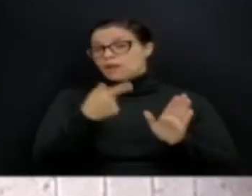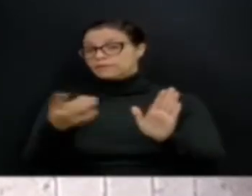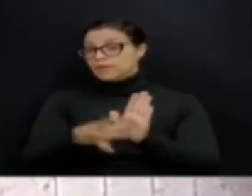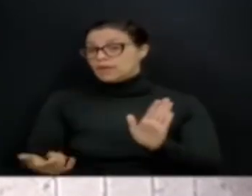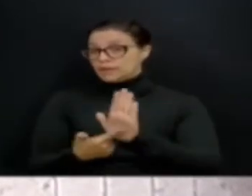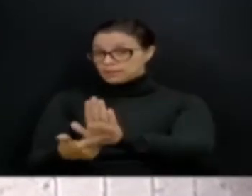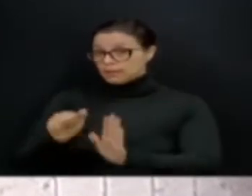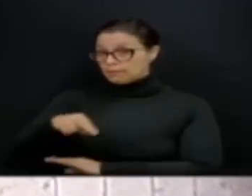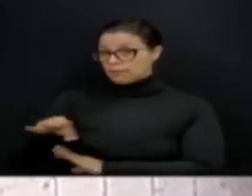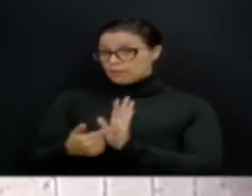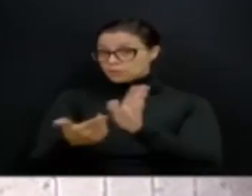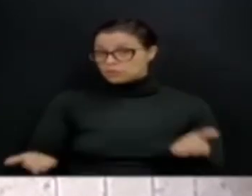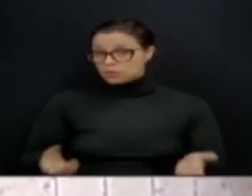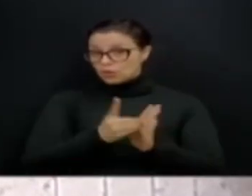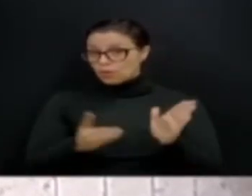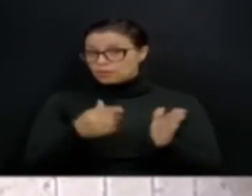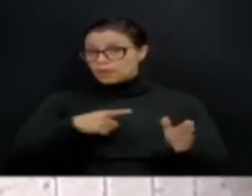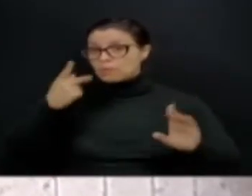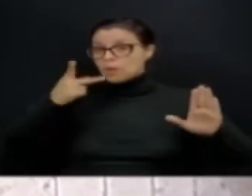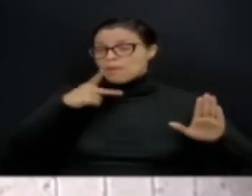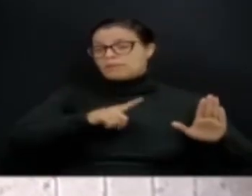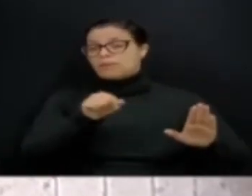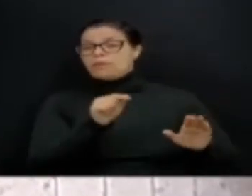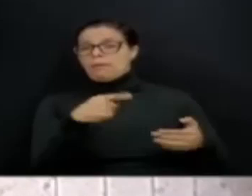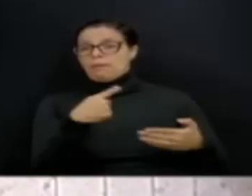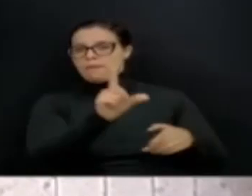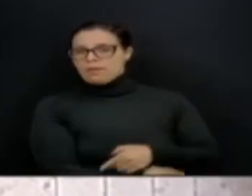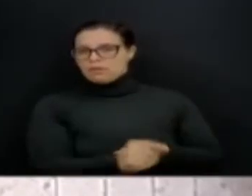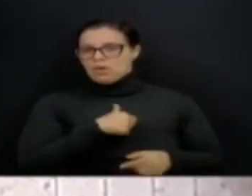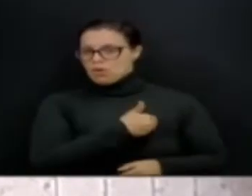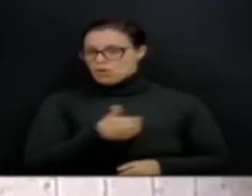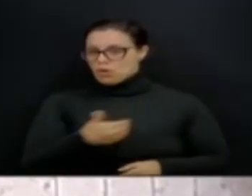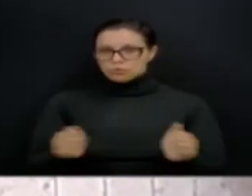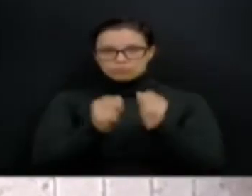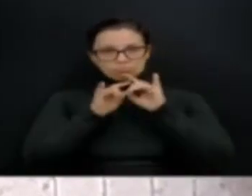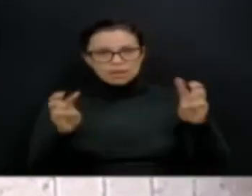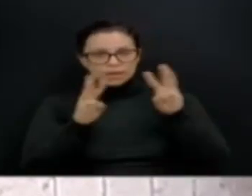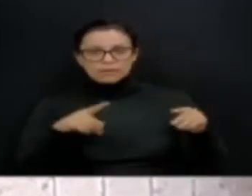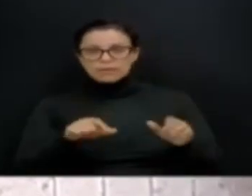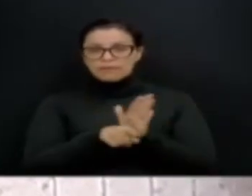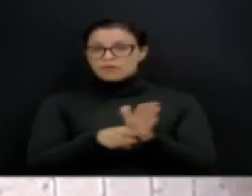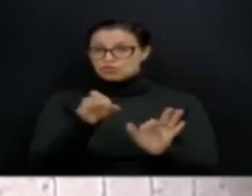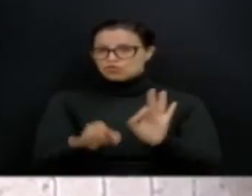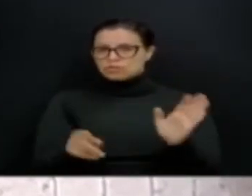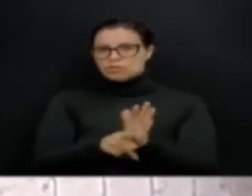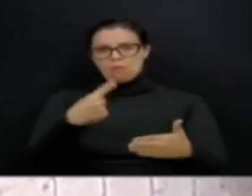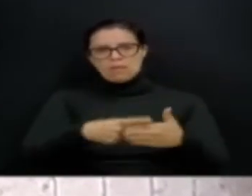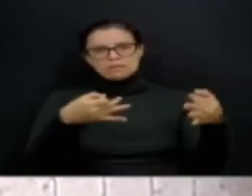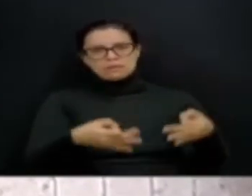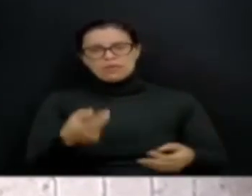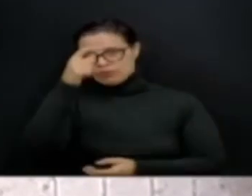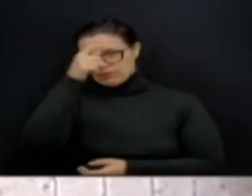verdade. A promessa que se tinha do governo na propaganda era a justiça no pedágio,